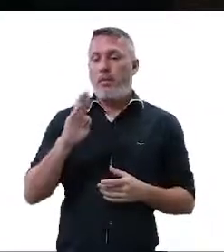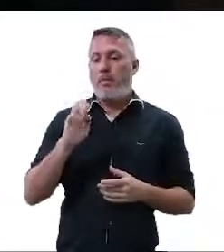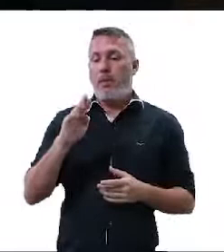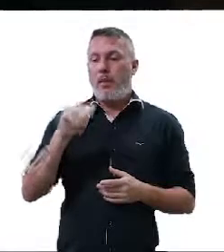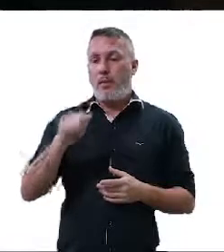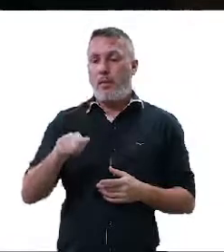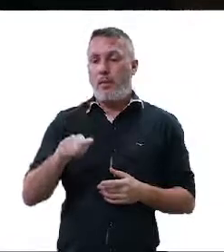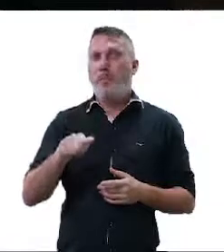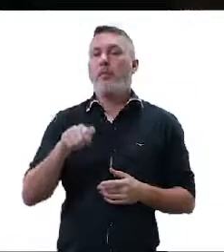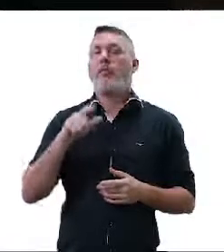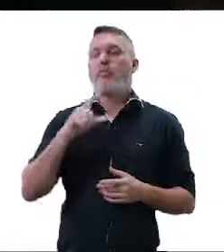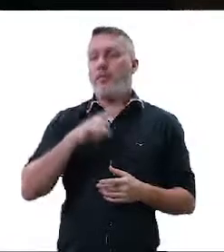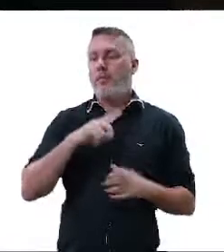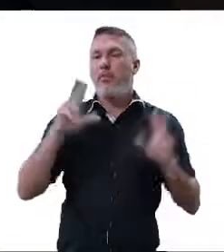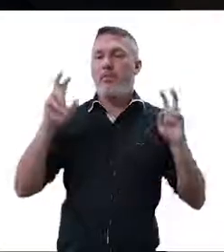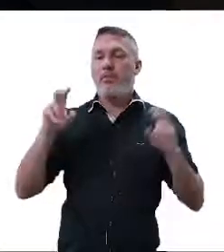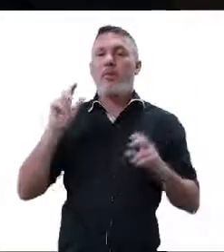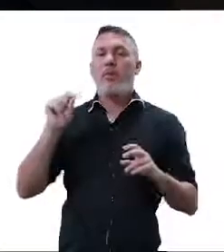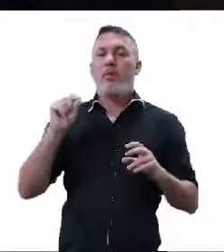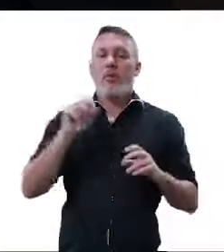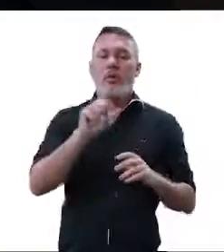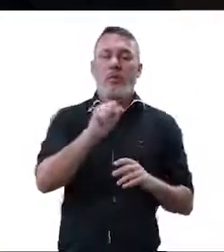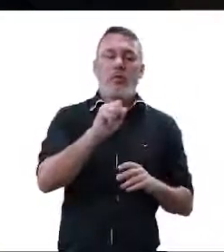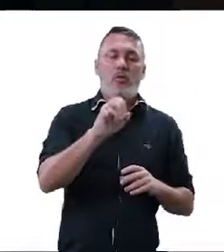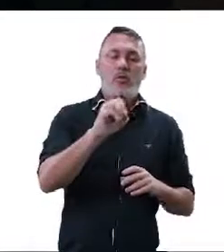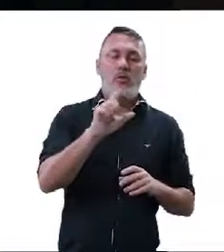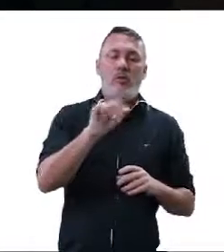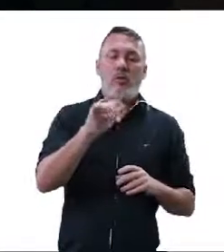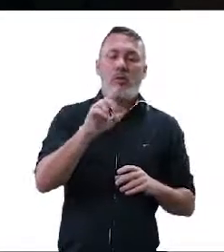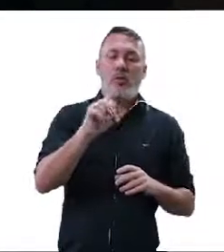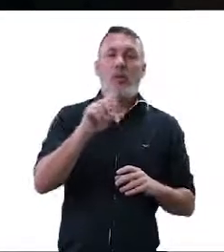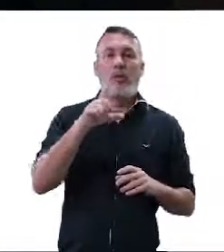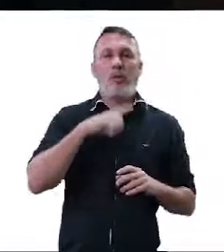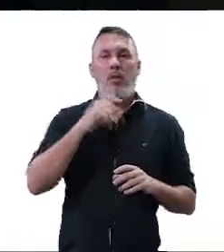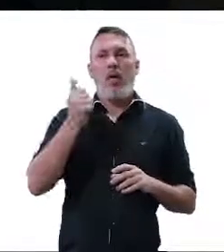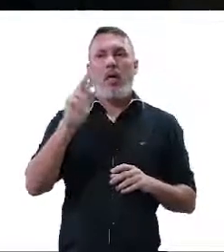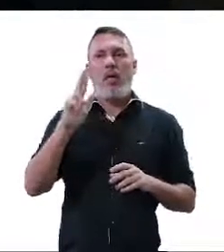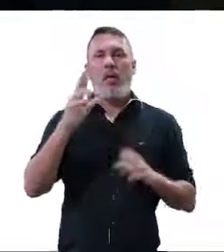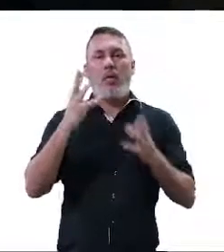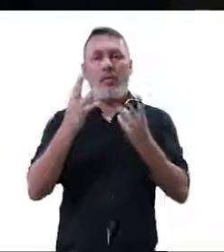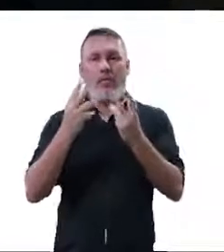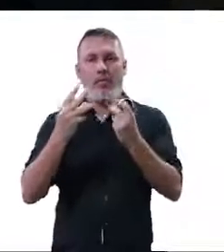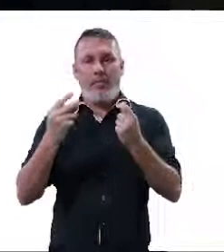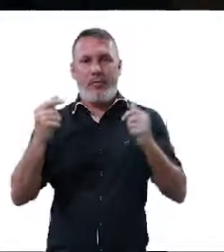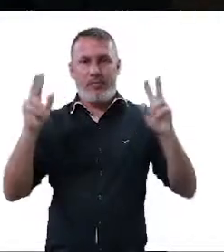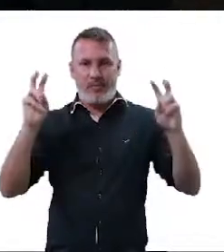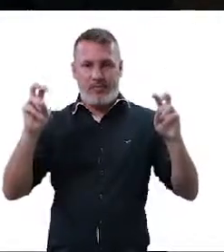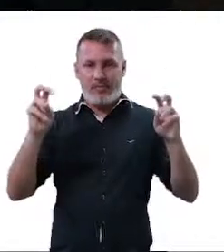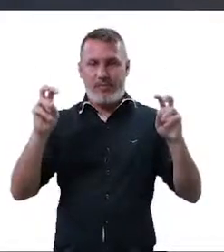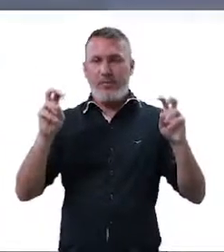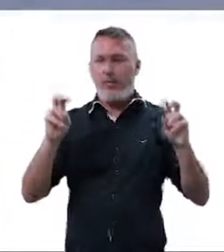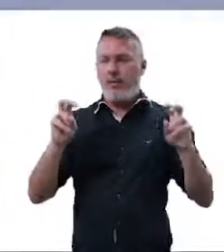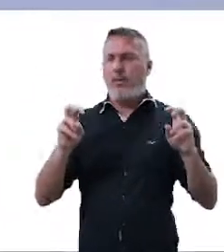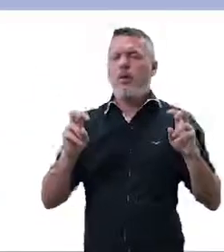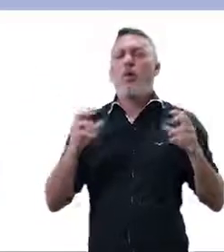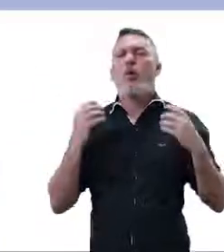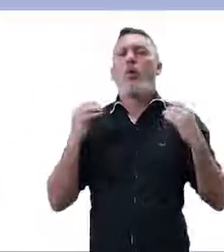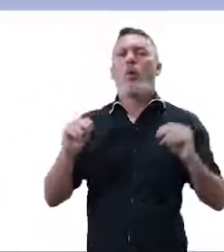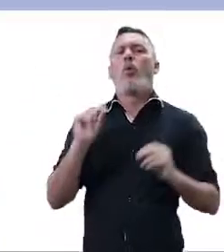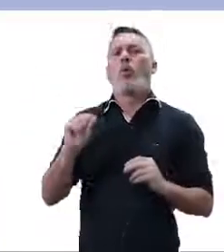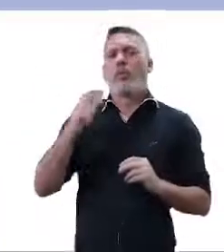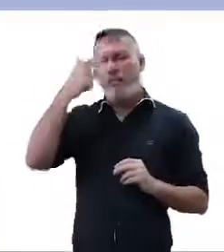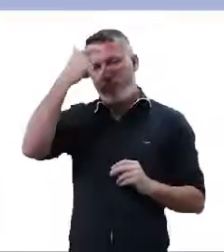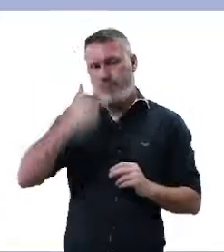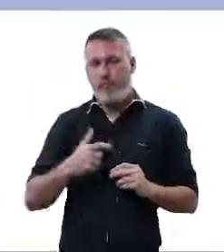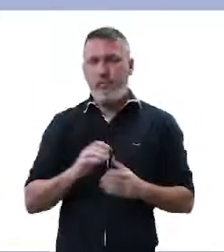sólido desmancha no ar, um título bastante interessante, E aí ele vai colocar: ser moderno é encontrar-se em um